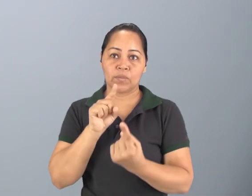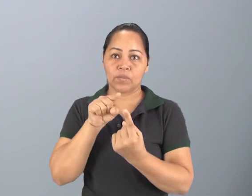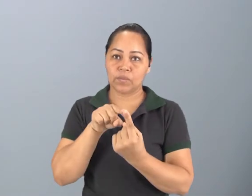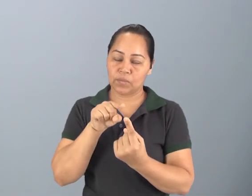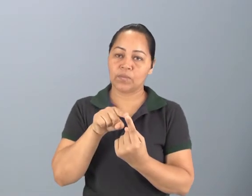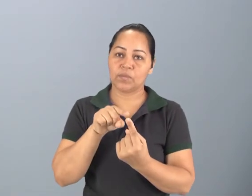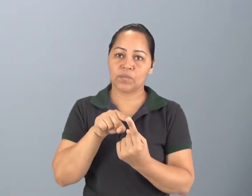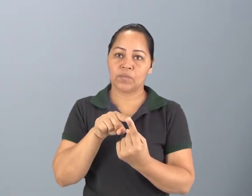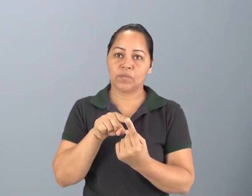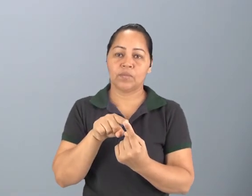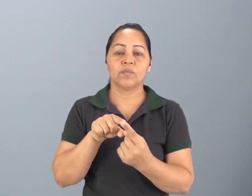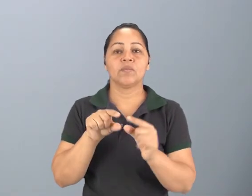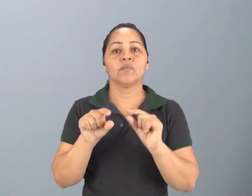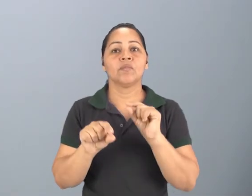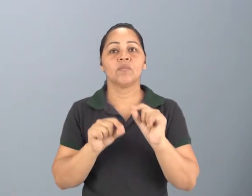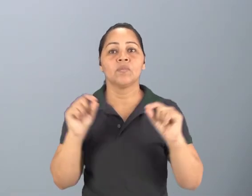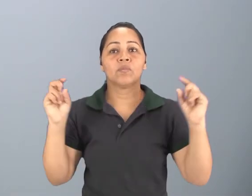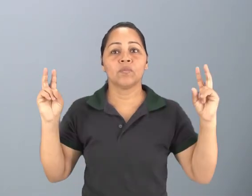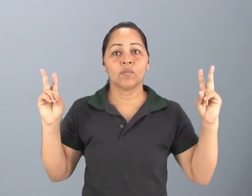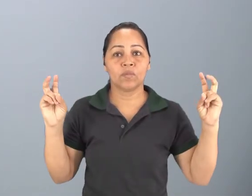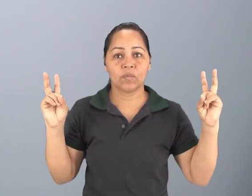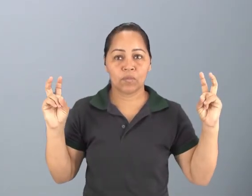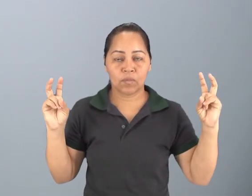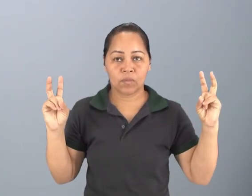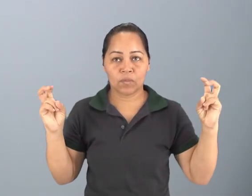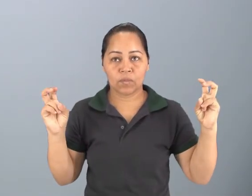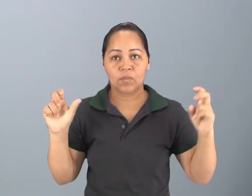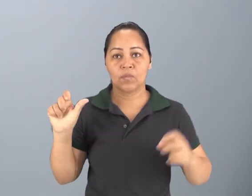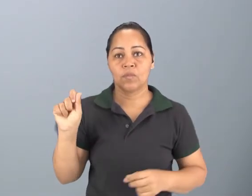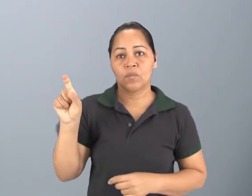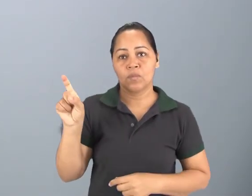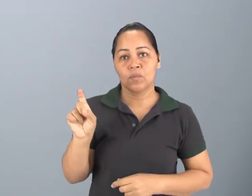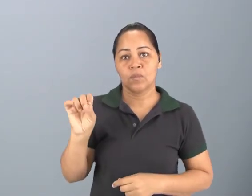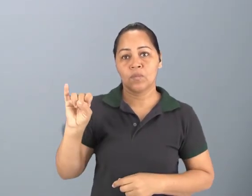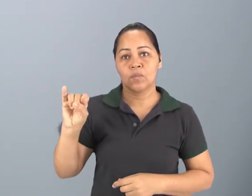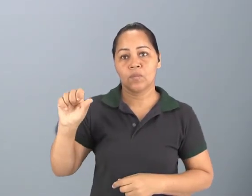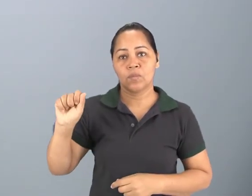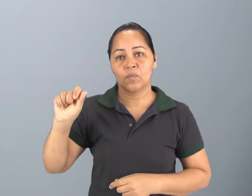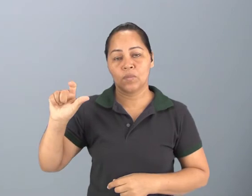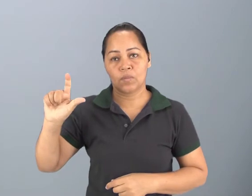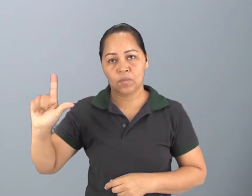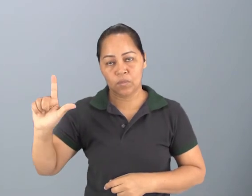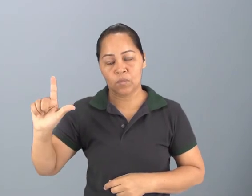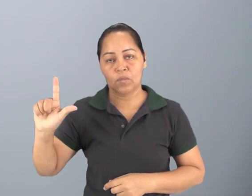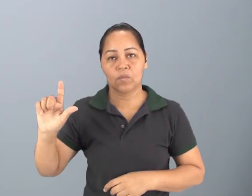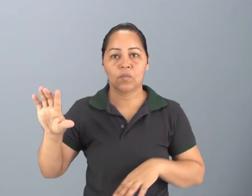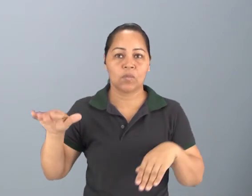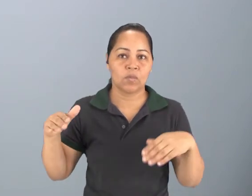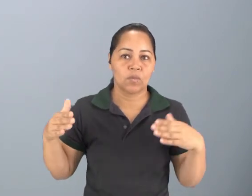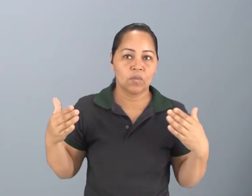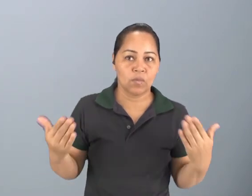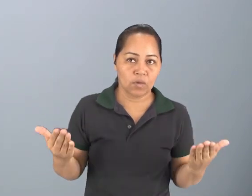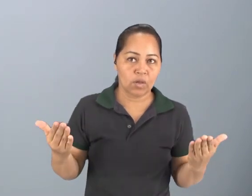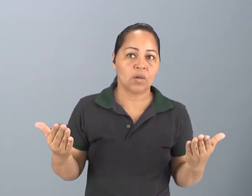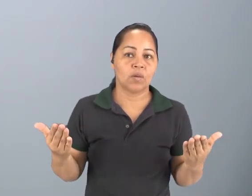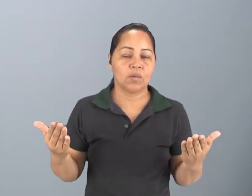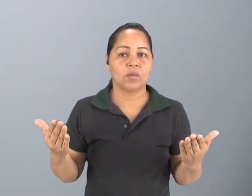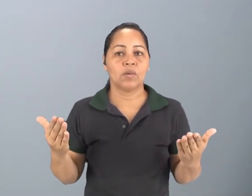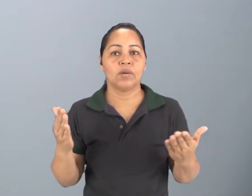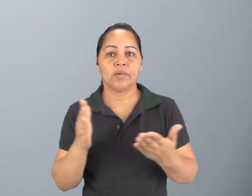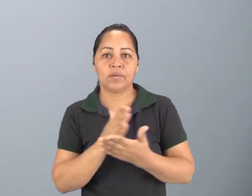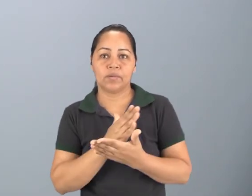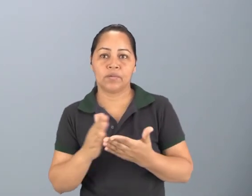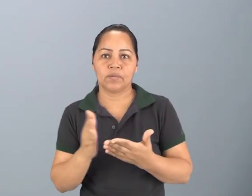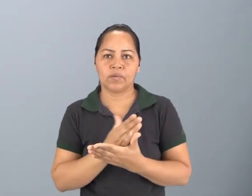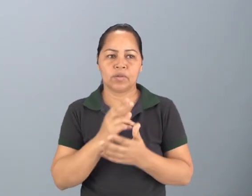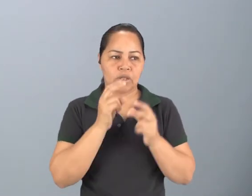reflexão, chamada também de simetria axial. Então, muitas coisas que vocês veem no